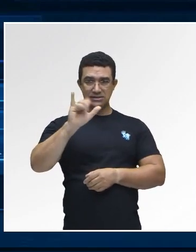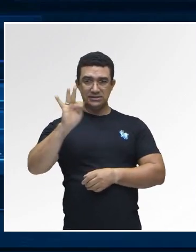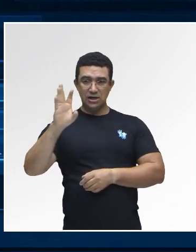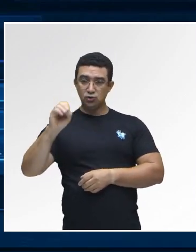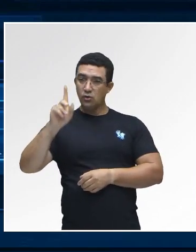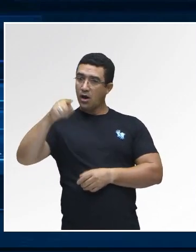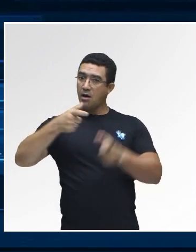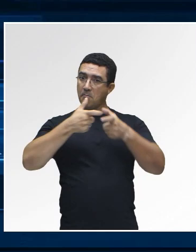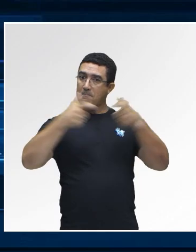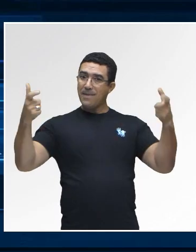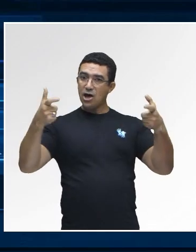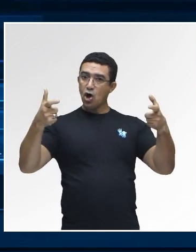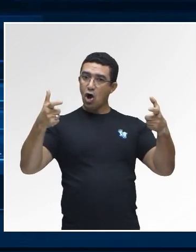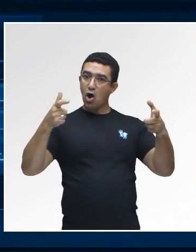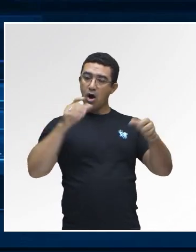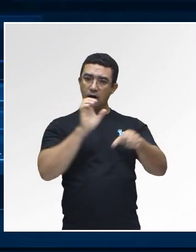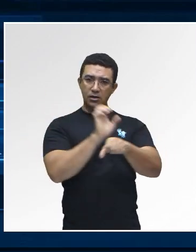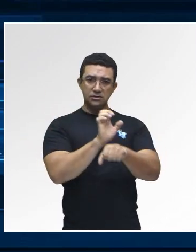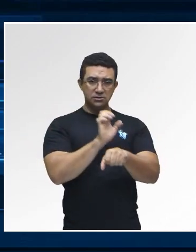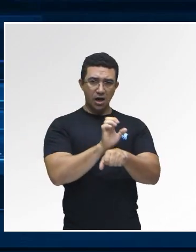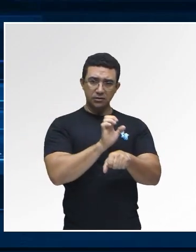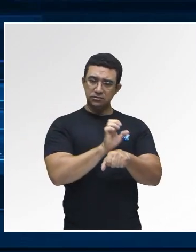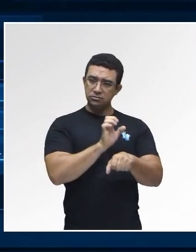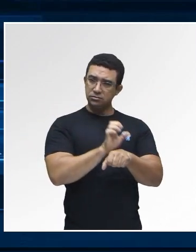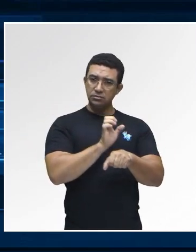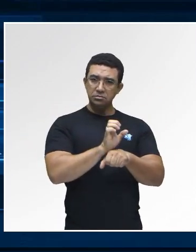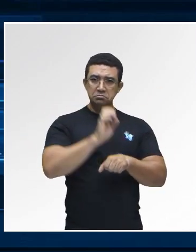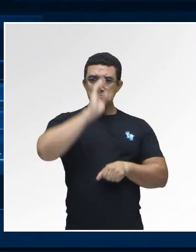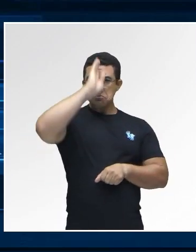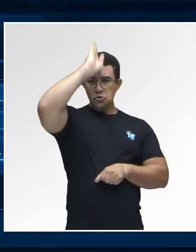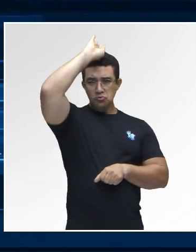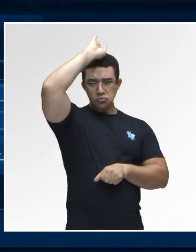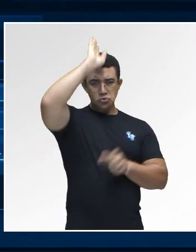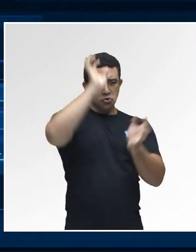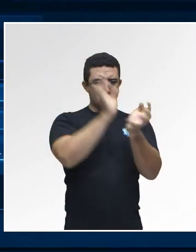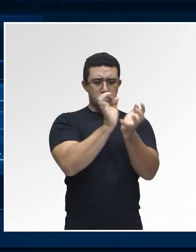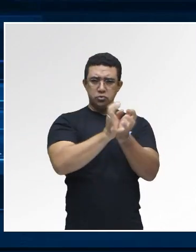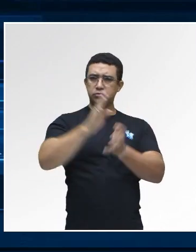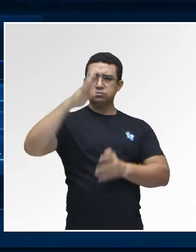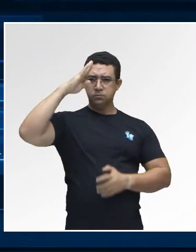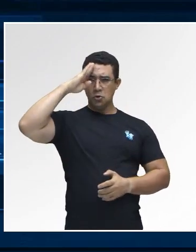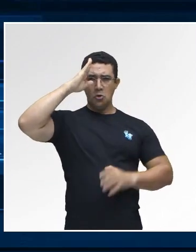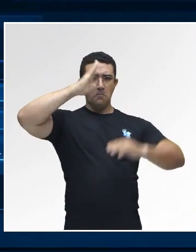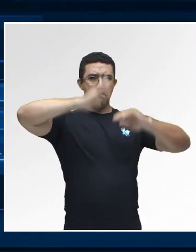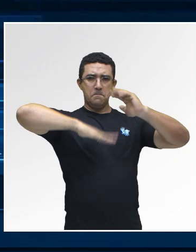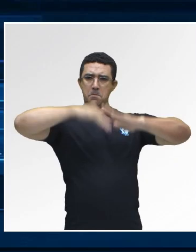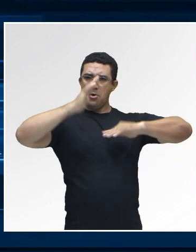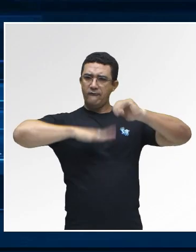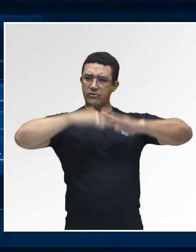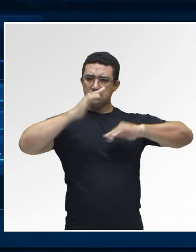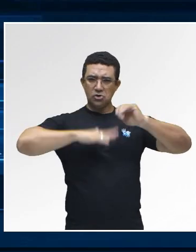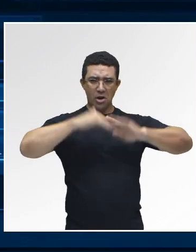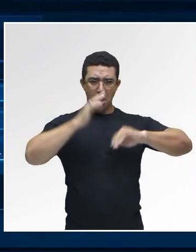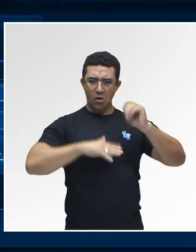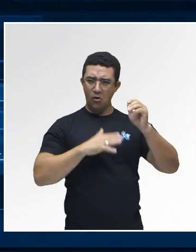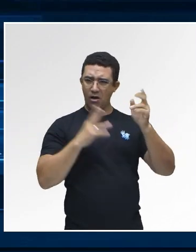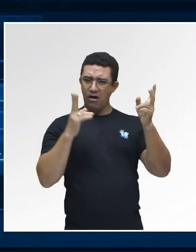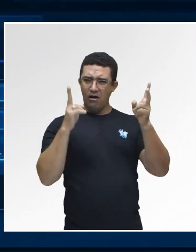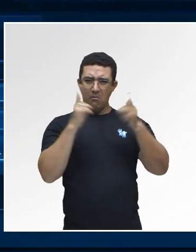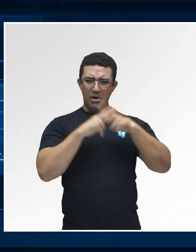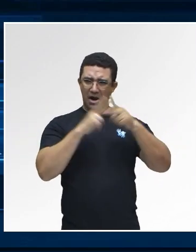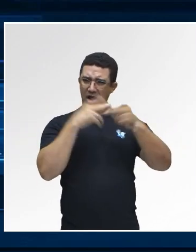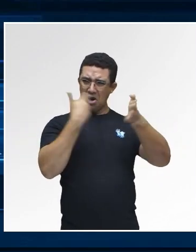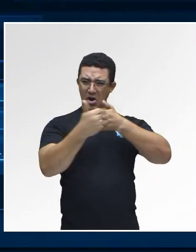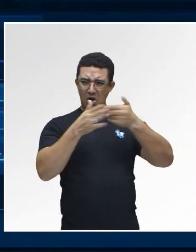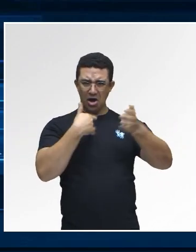Estado. O exército romano, ele era profissional, gente. Eles não iam lá lutar à toa para conquistar em nome